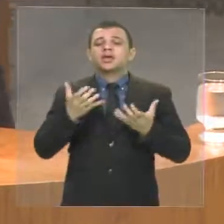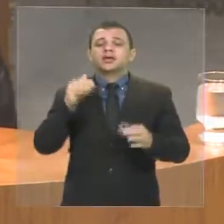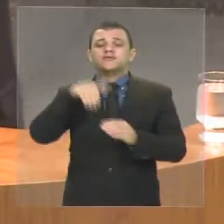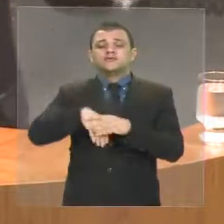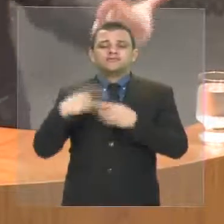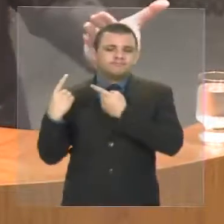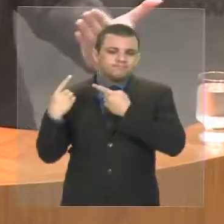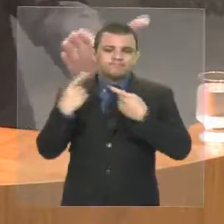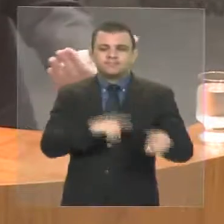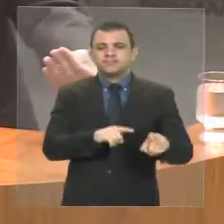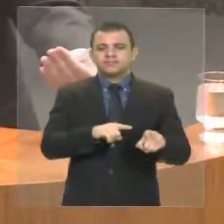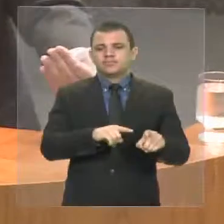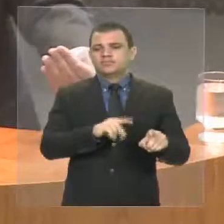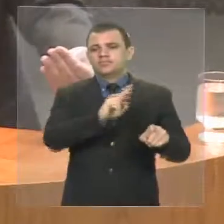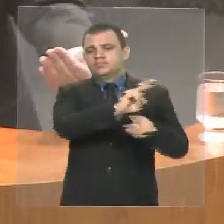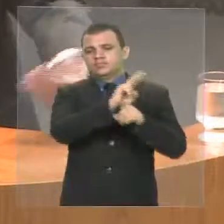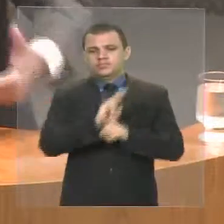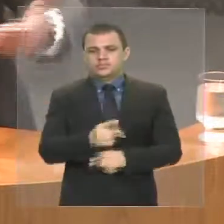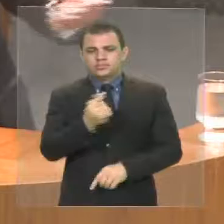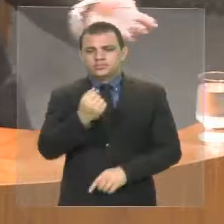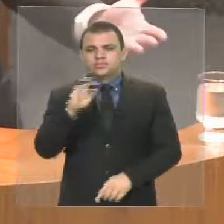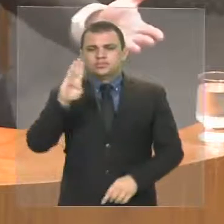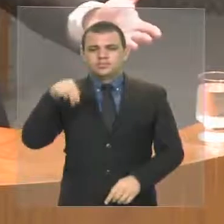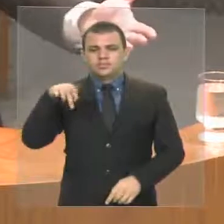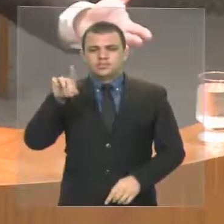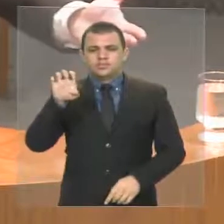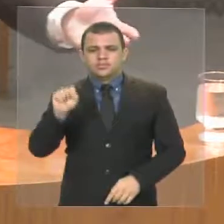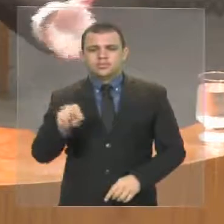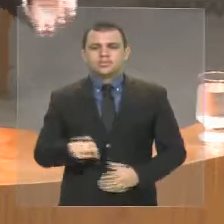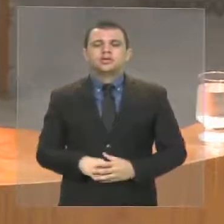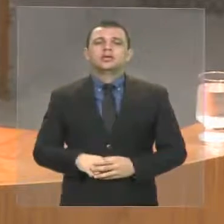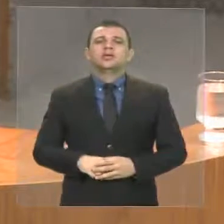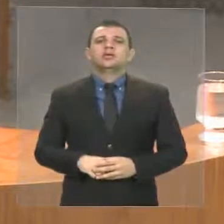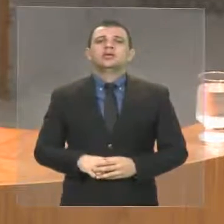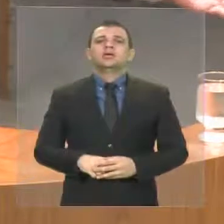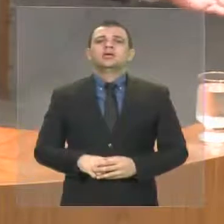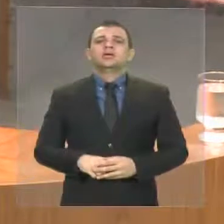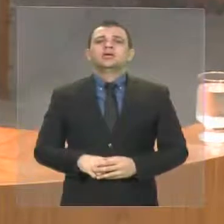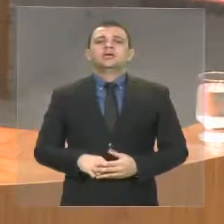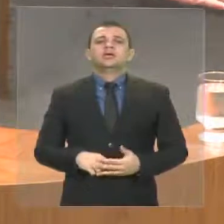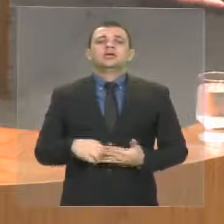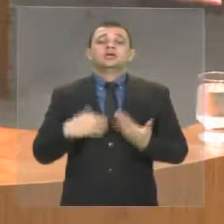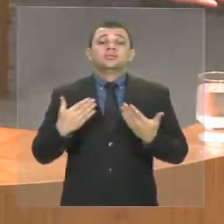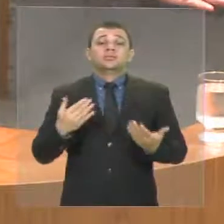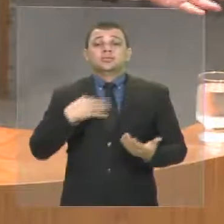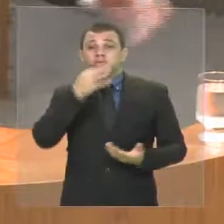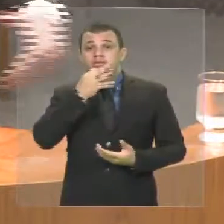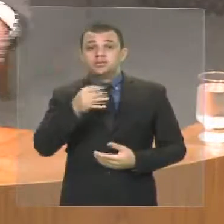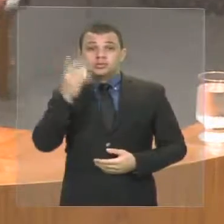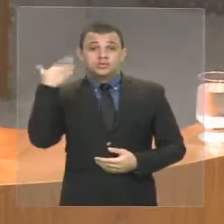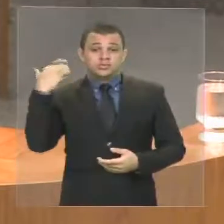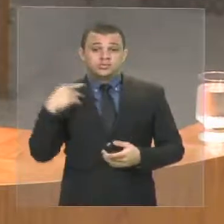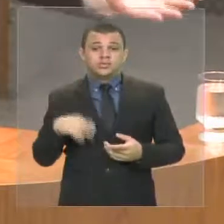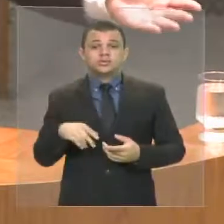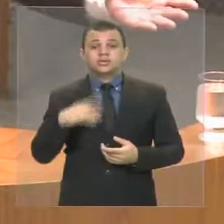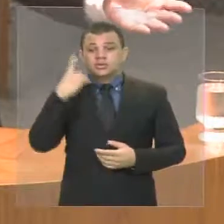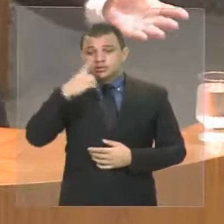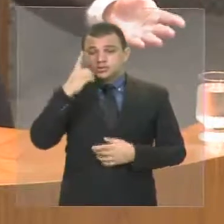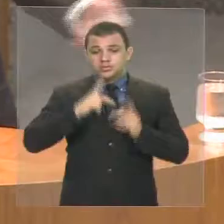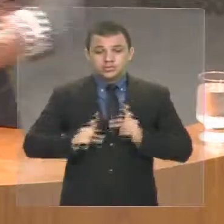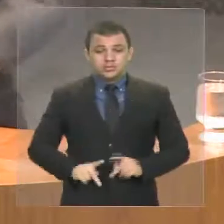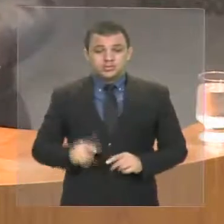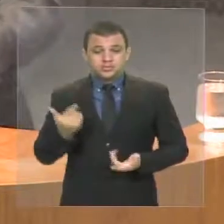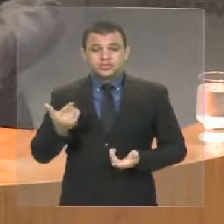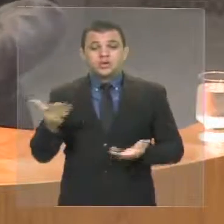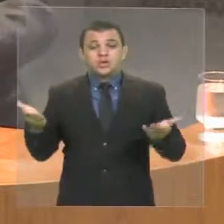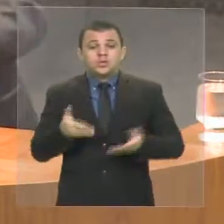o empréstimo do BNDES. E eu acho que essa posição dos deputados de oposição de então, eu acho que eles estão revendo essa posição, porque,